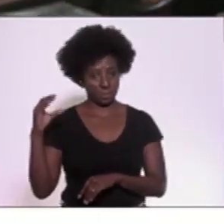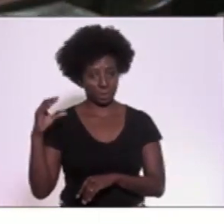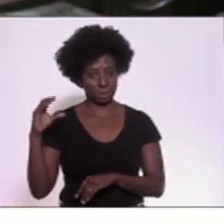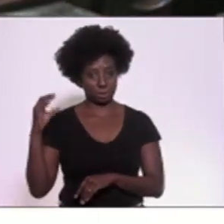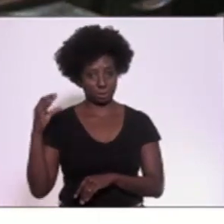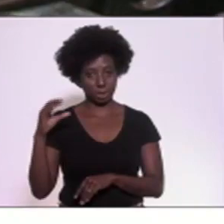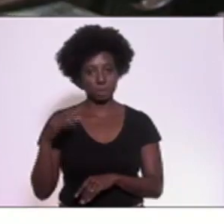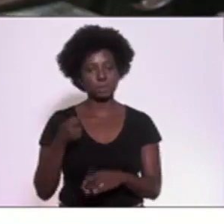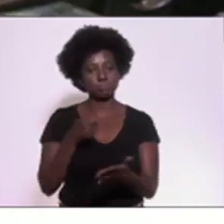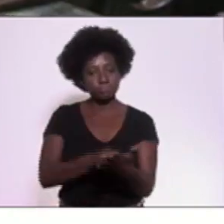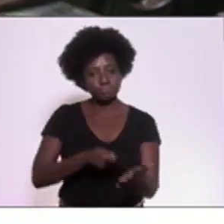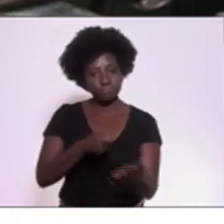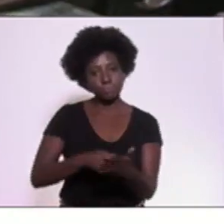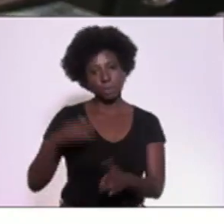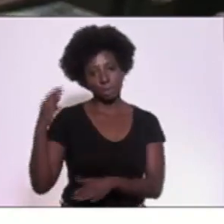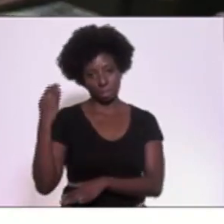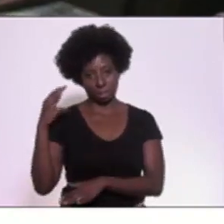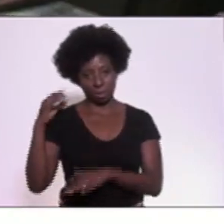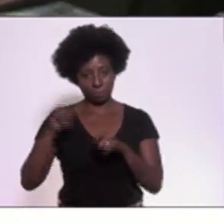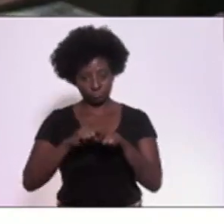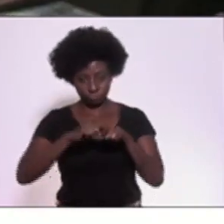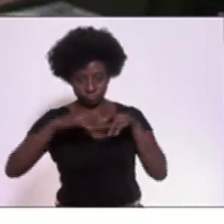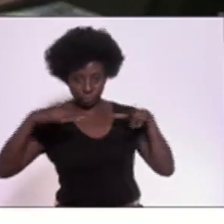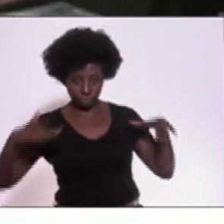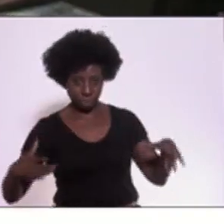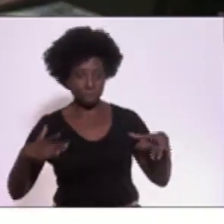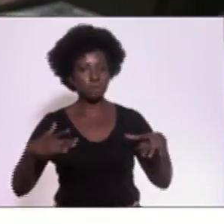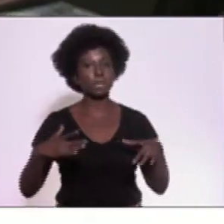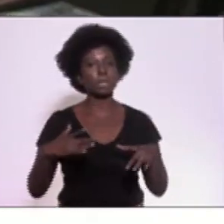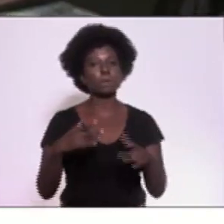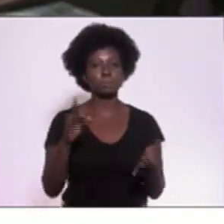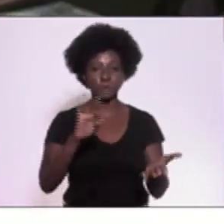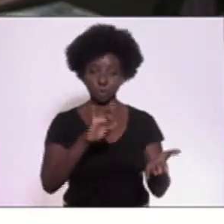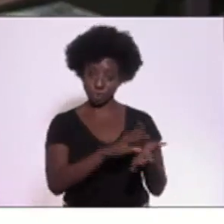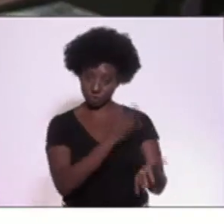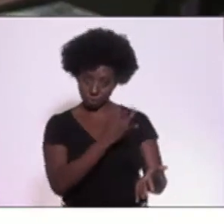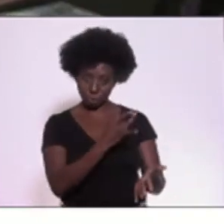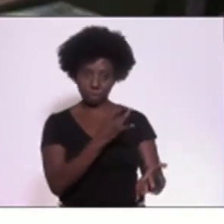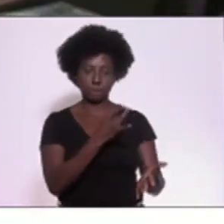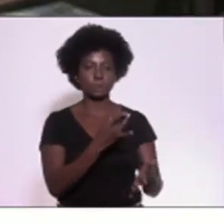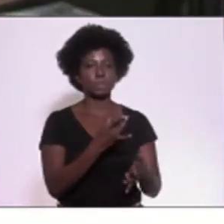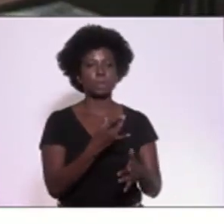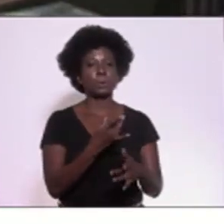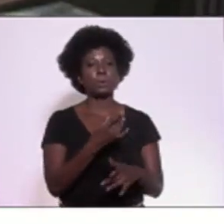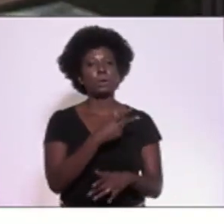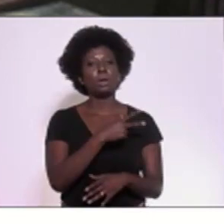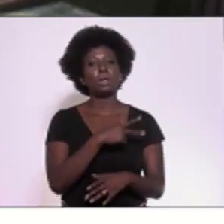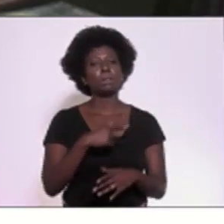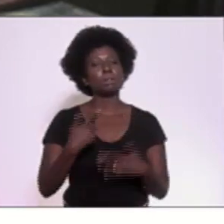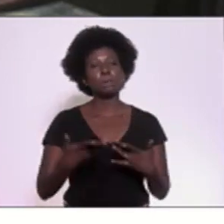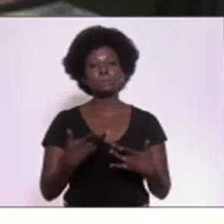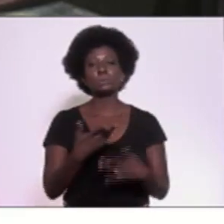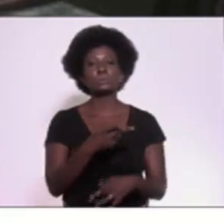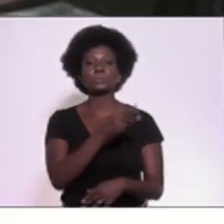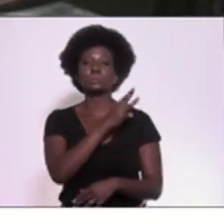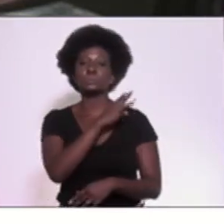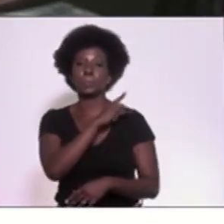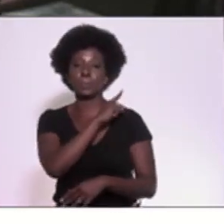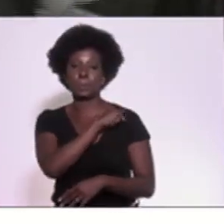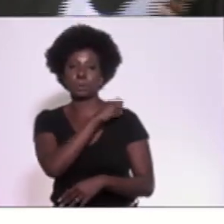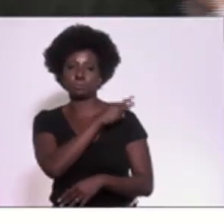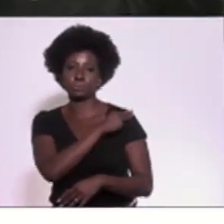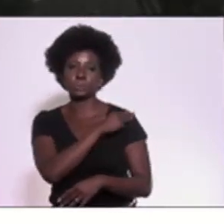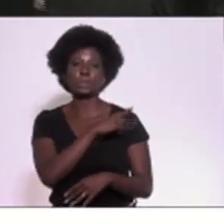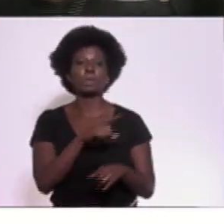em Niterói para ampliar o número de matrículas públicas, tanto no ensino fundamental quanto no ensino